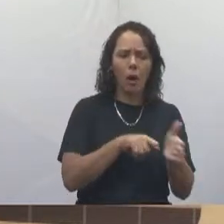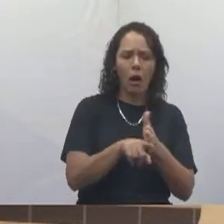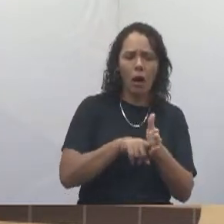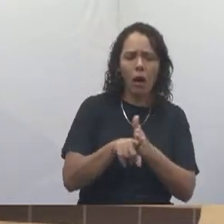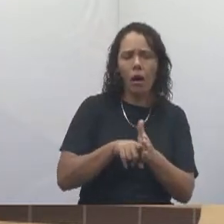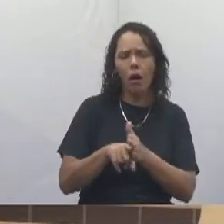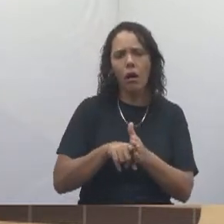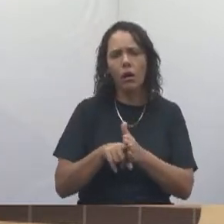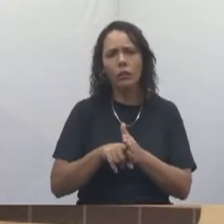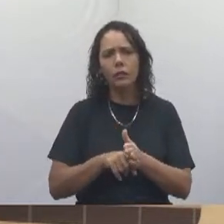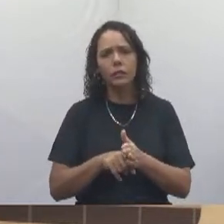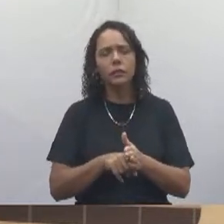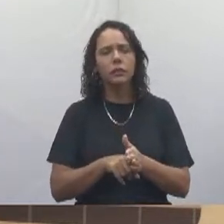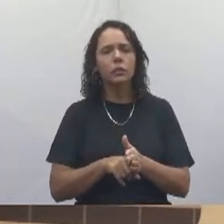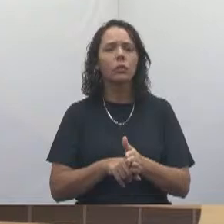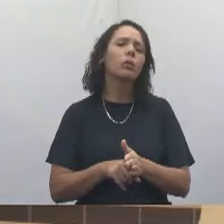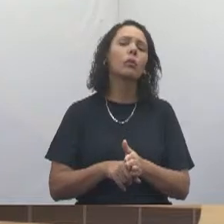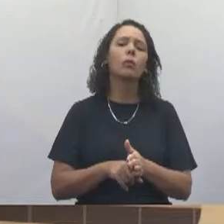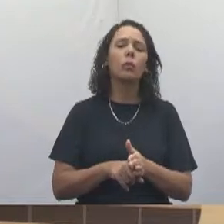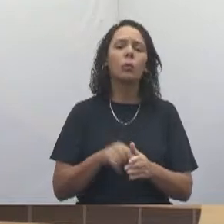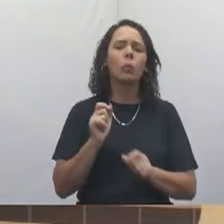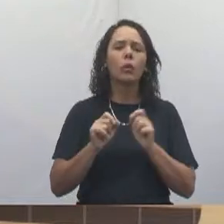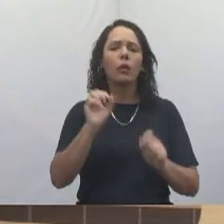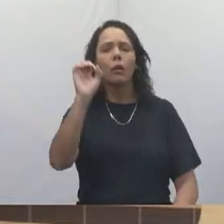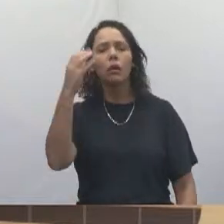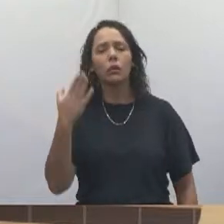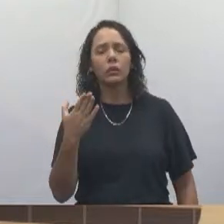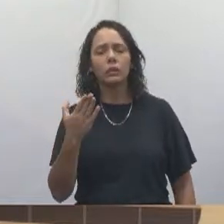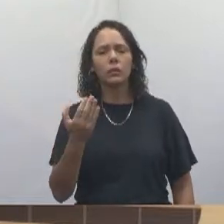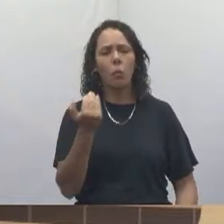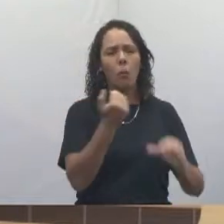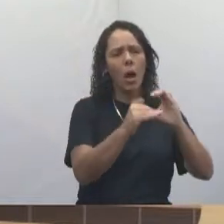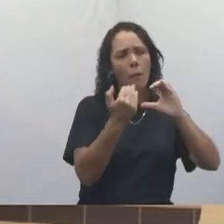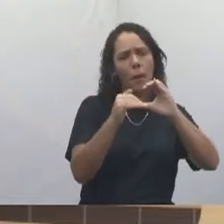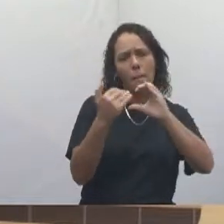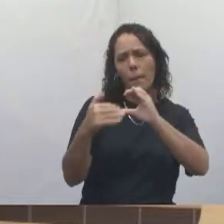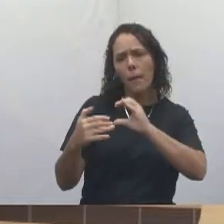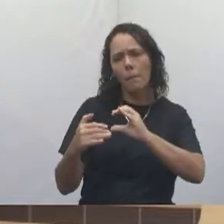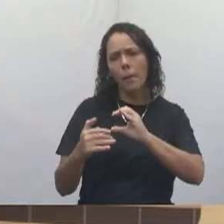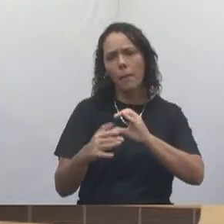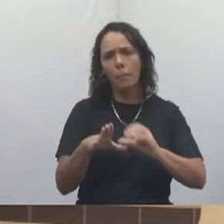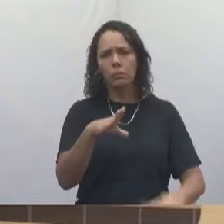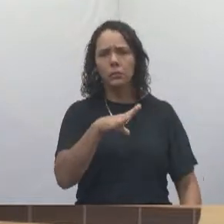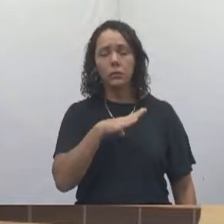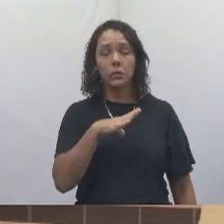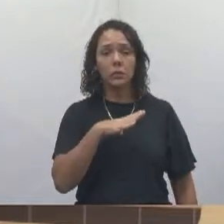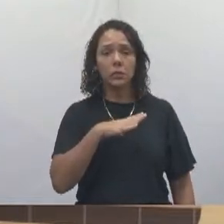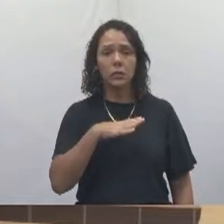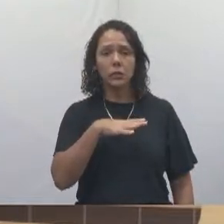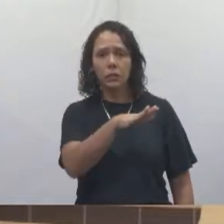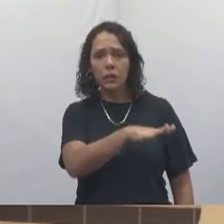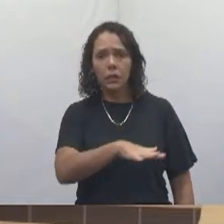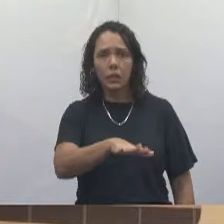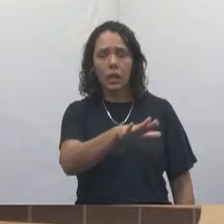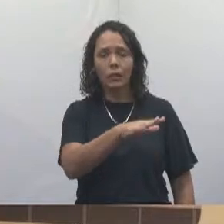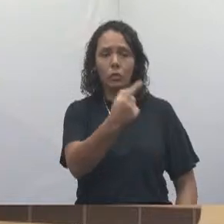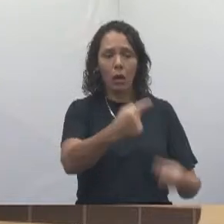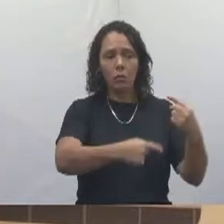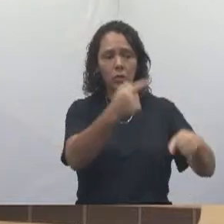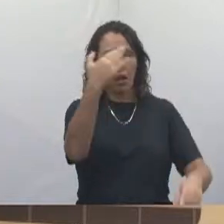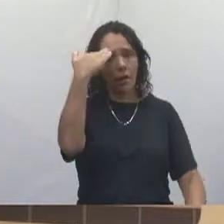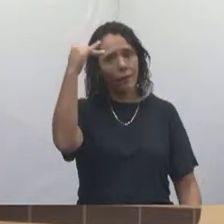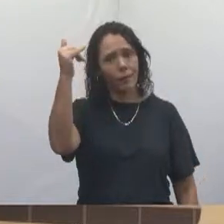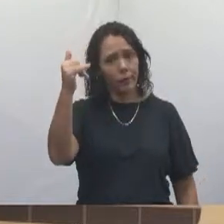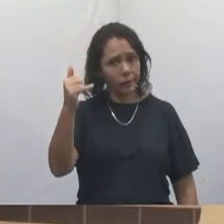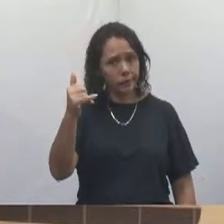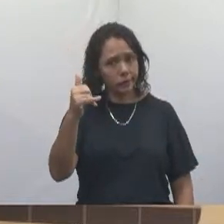transferência de recursos da saúde e da educação para cidades que são redutos eleitorais de políticos influentes, a gente